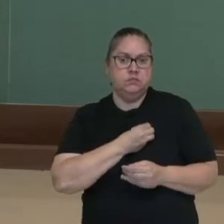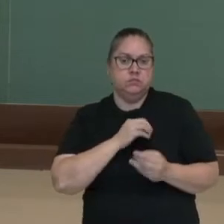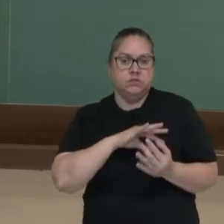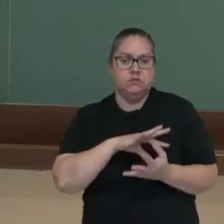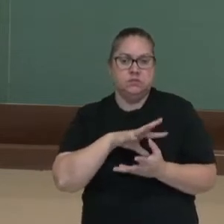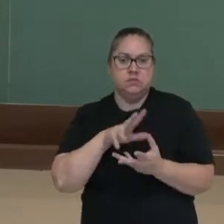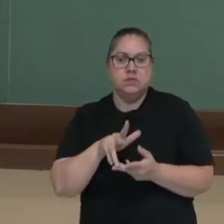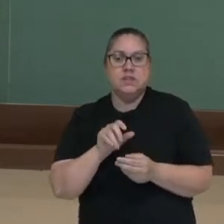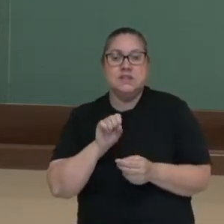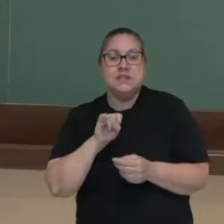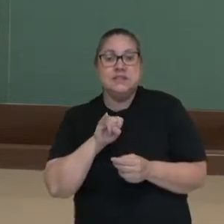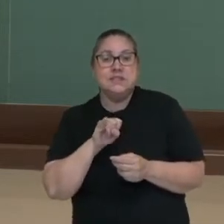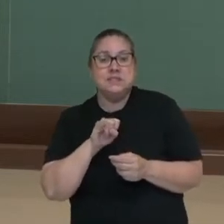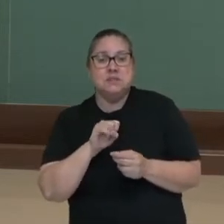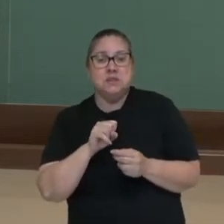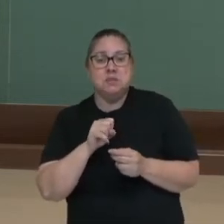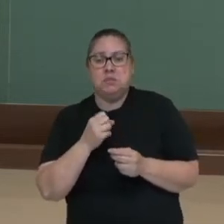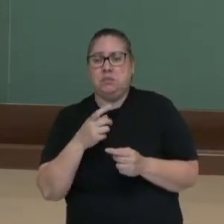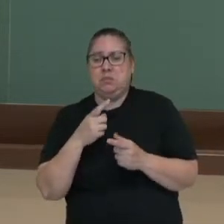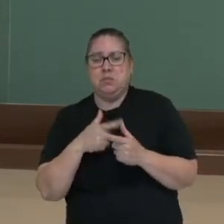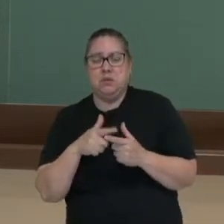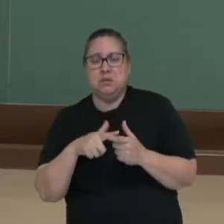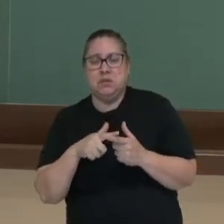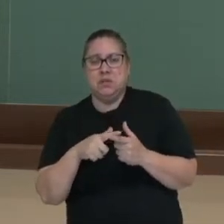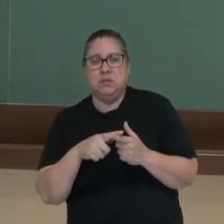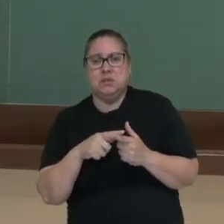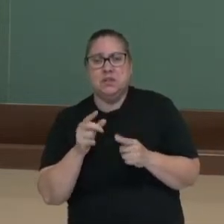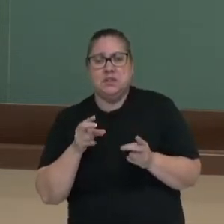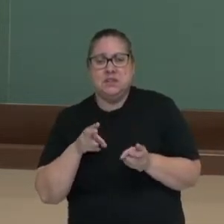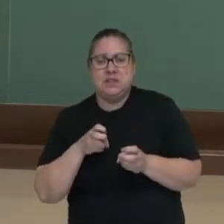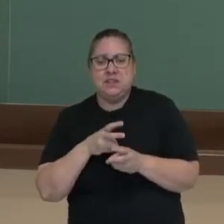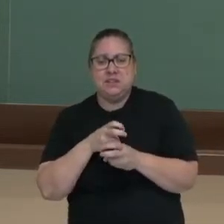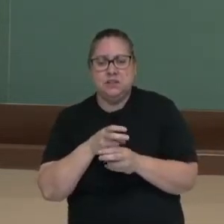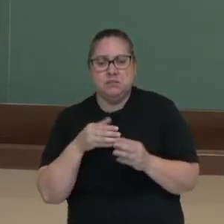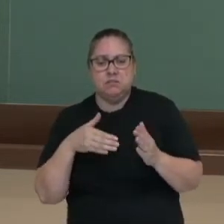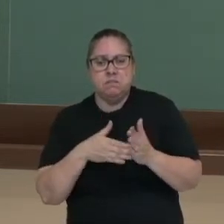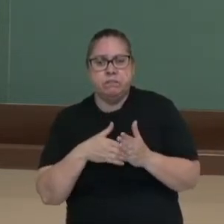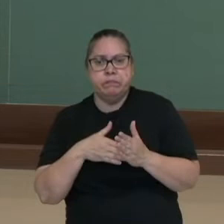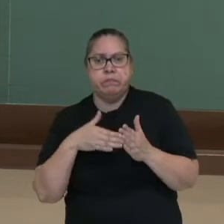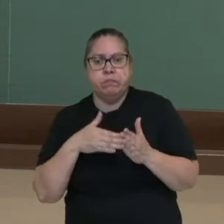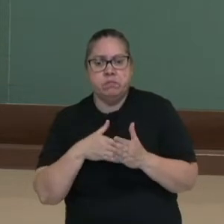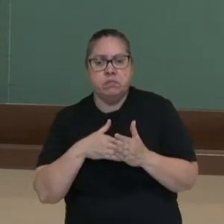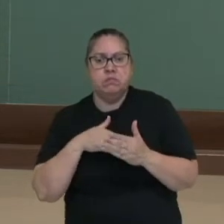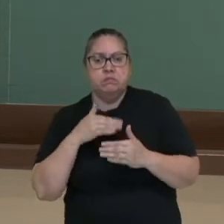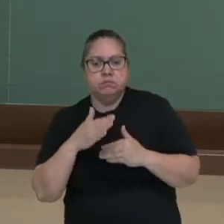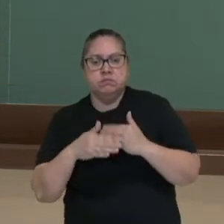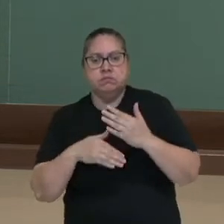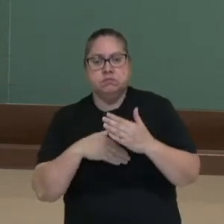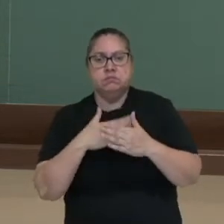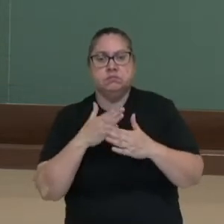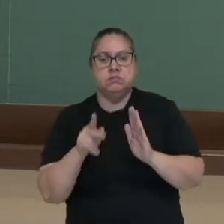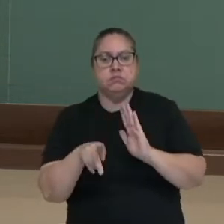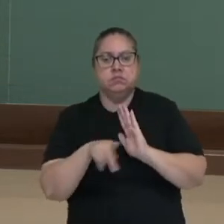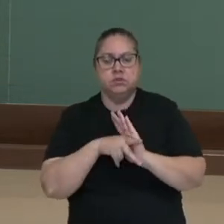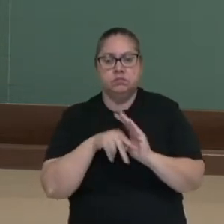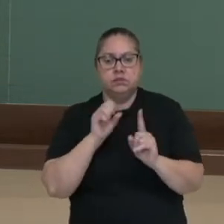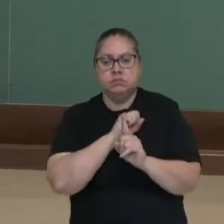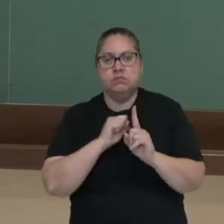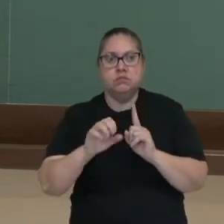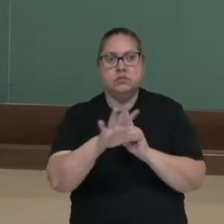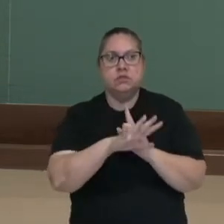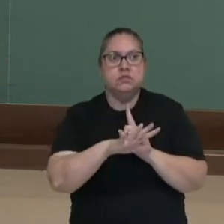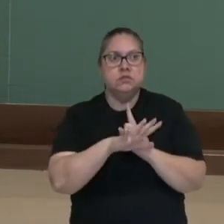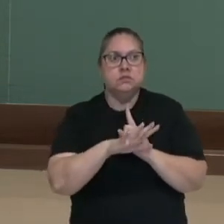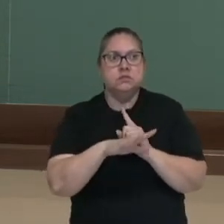planeta, se ela estiver contaminada, ela vai estar impedindo todo esse desenvolvimento da própria sociedade, né?